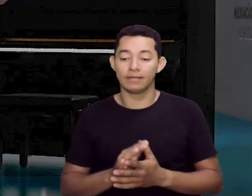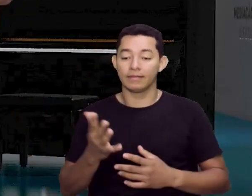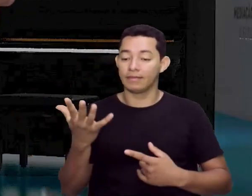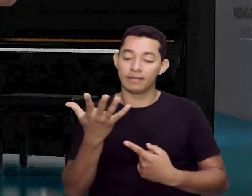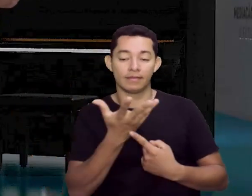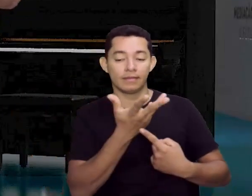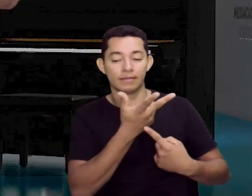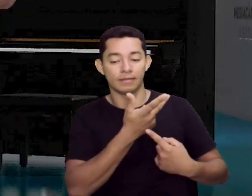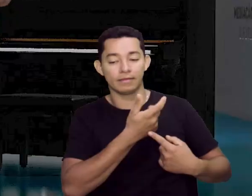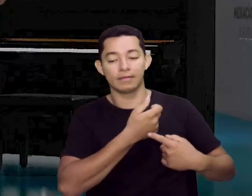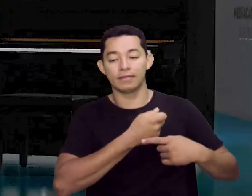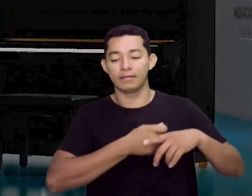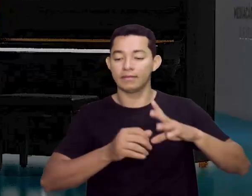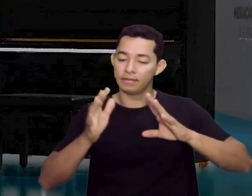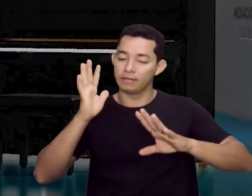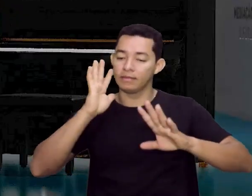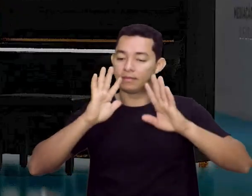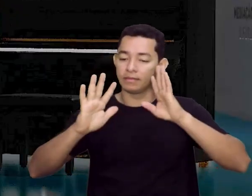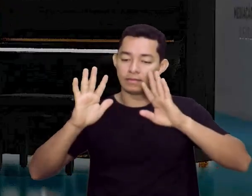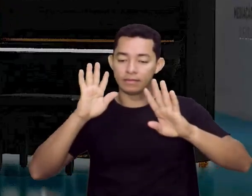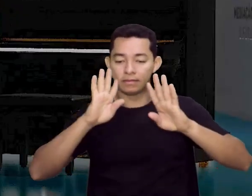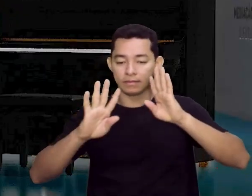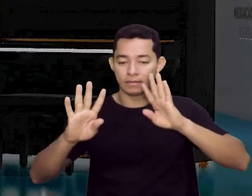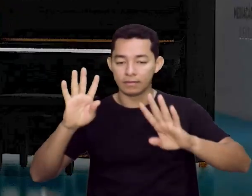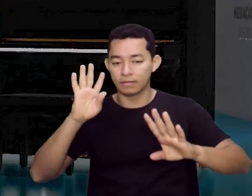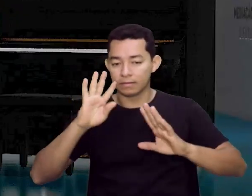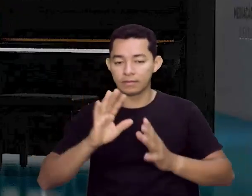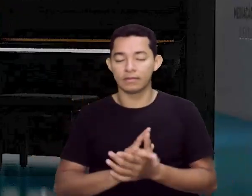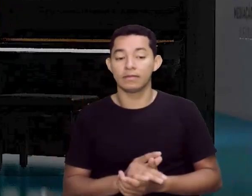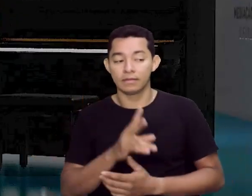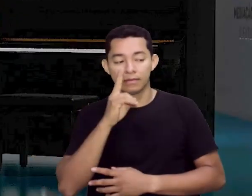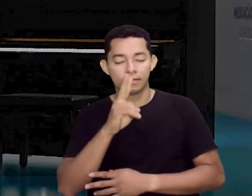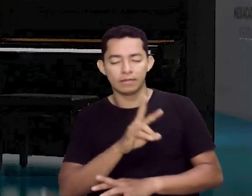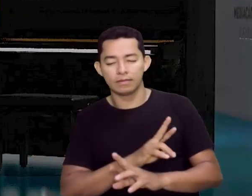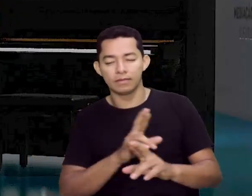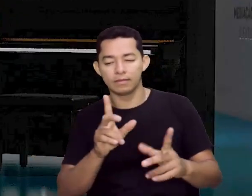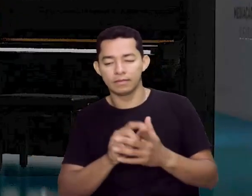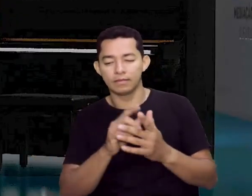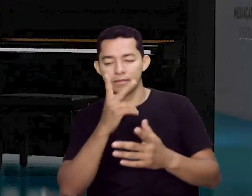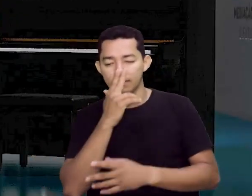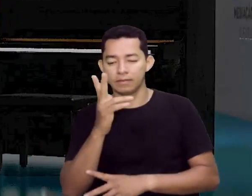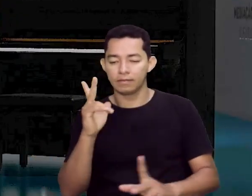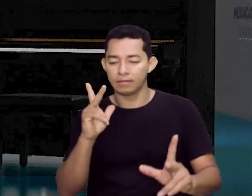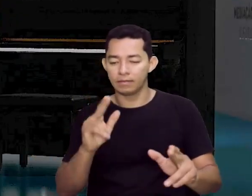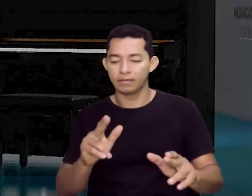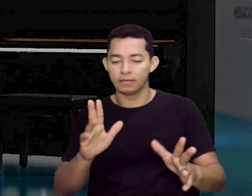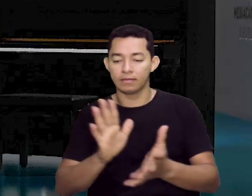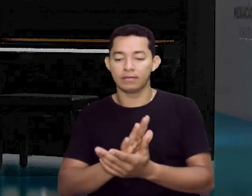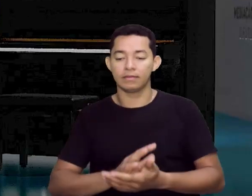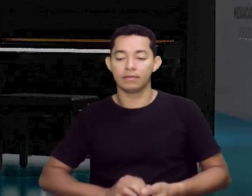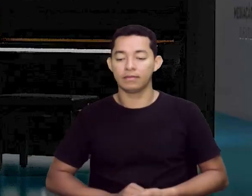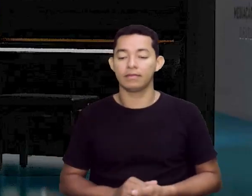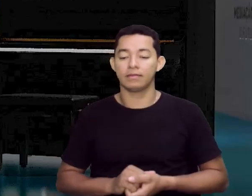A arte é tão legal, você vê diferente do que parece igual.